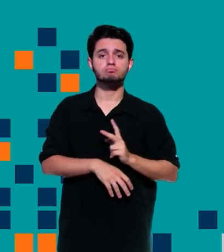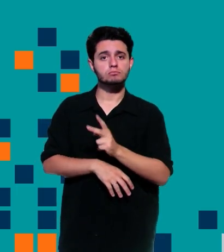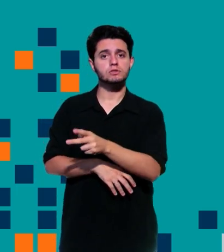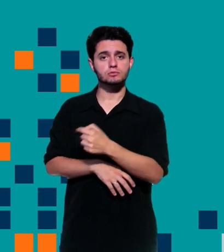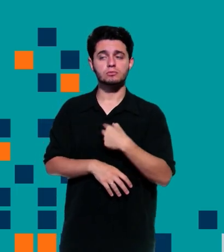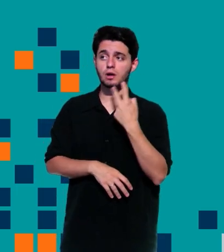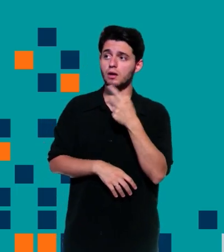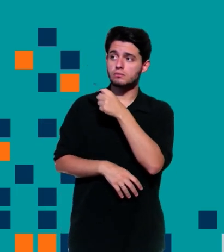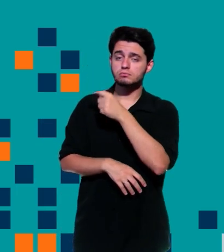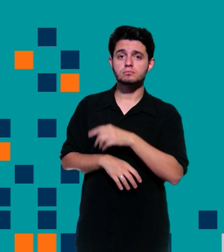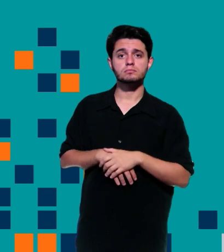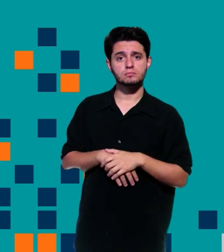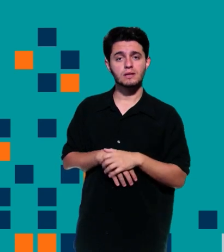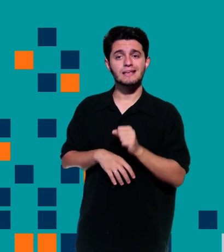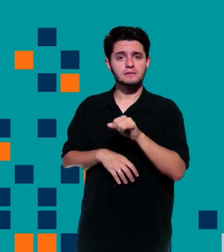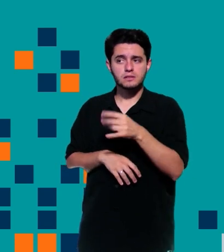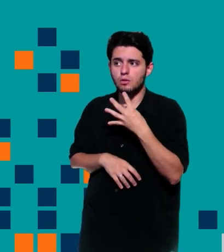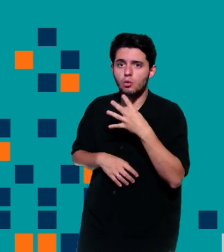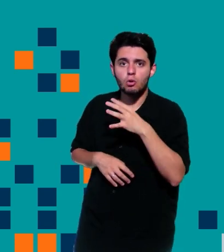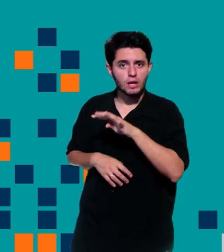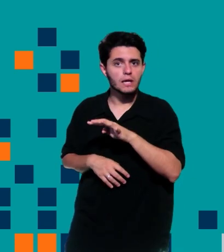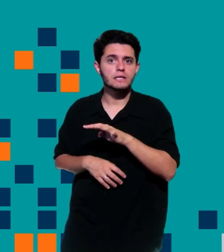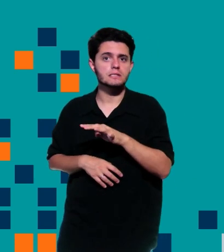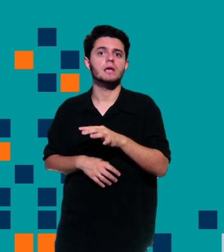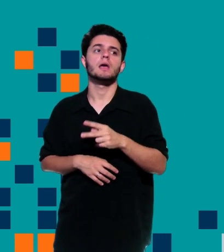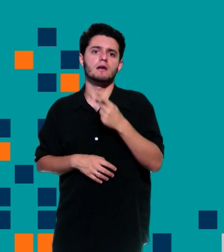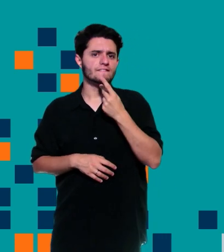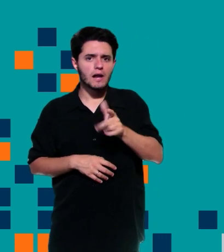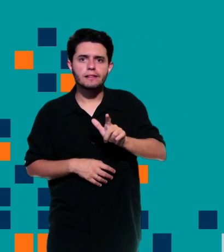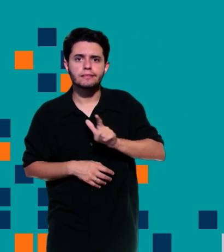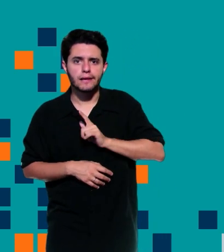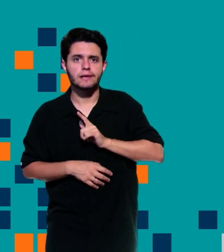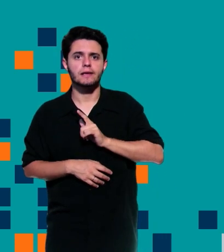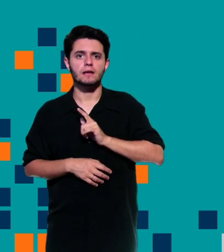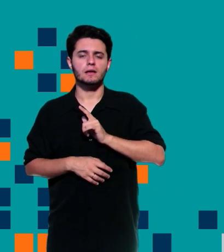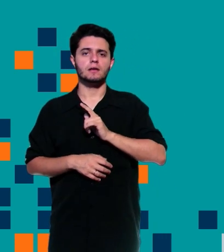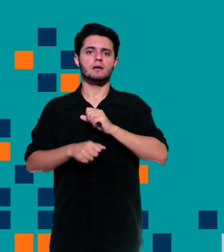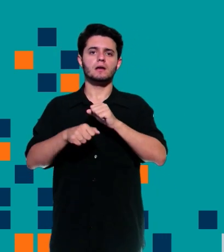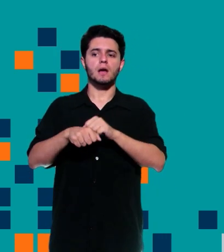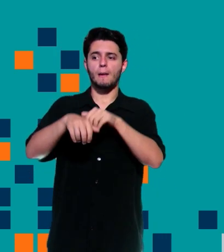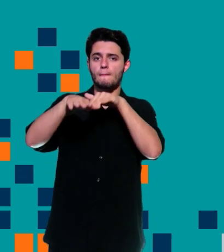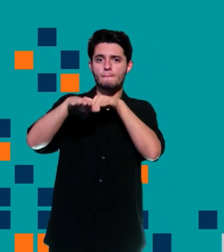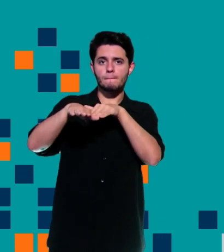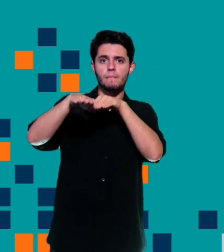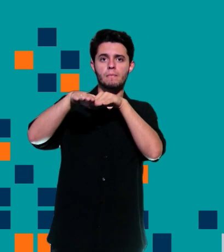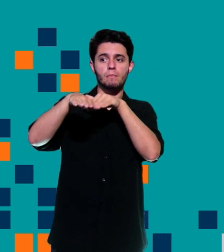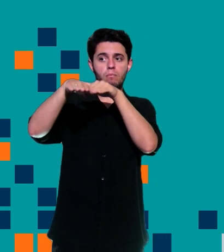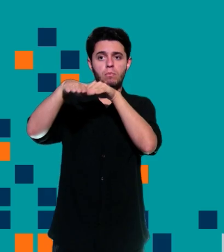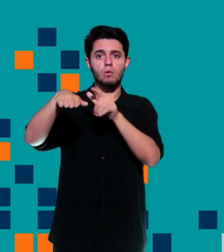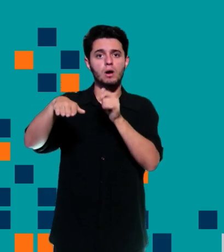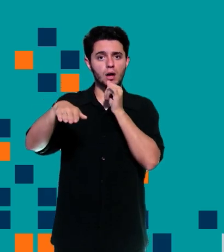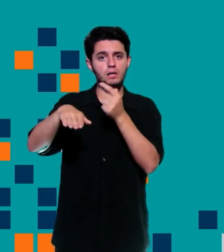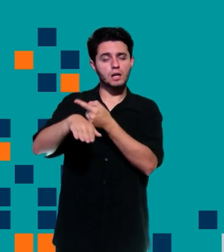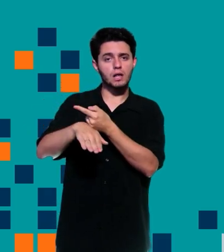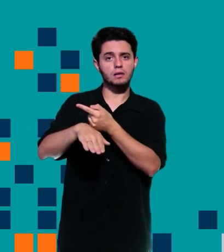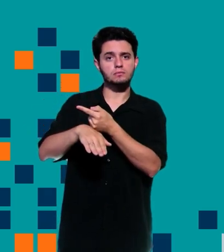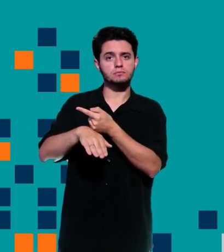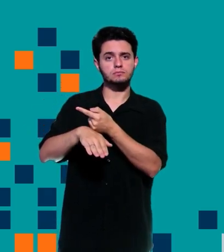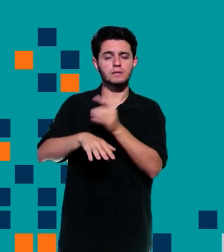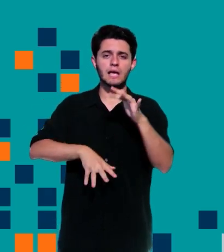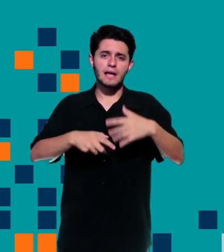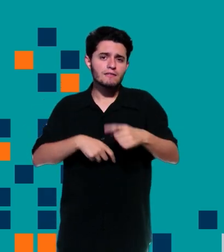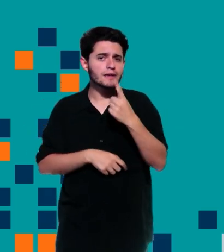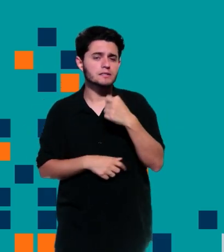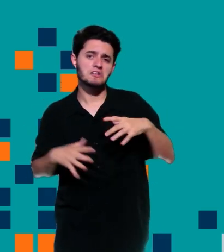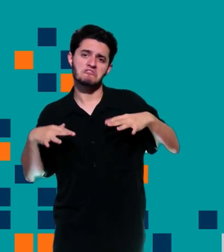quem conhece o Ibirapuera, tem a ponte, está lá ainda. E é engraçado, a gente vai lá num feriado, num dia de calor, as